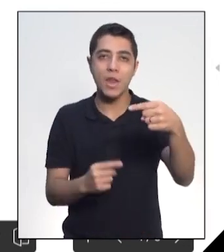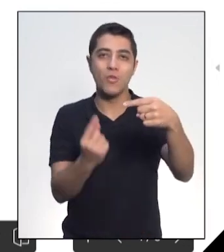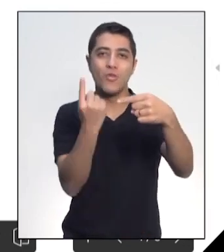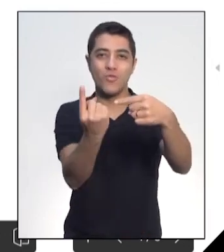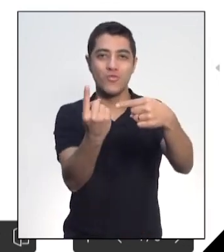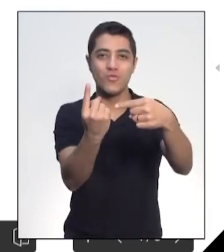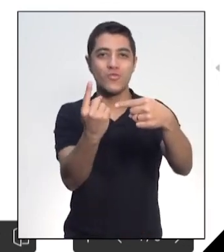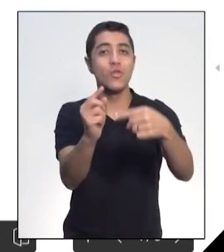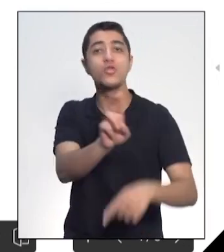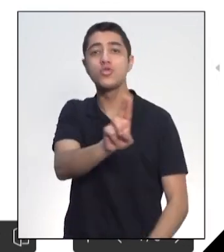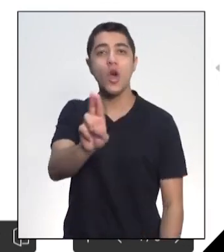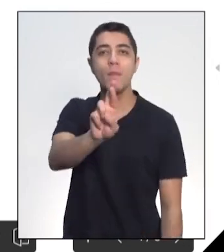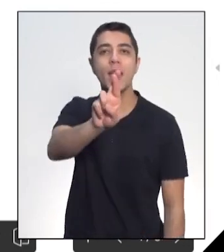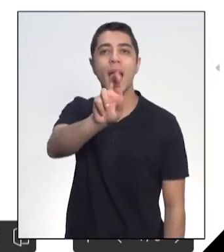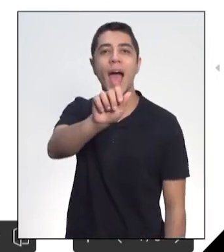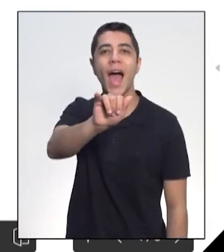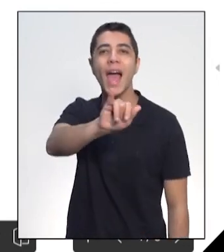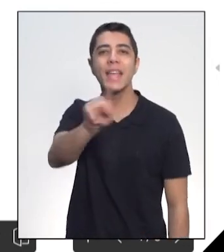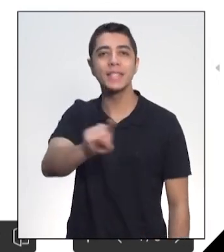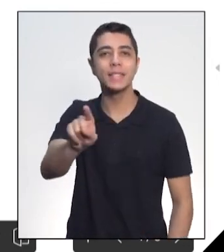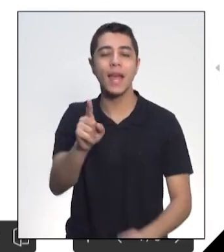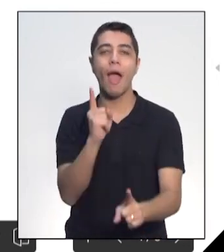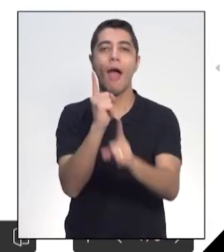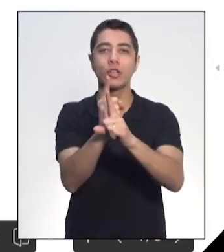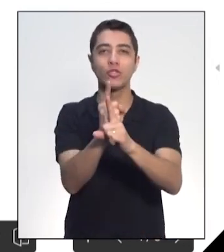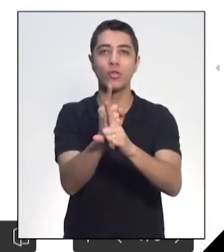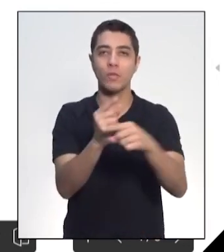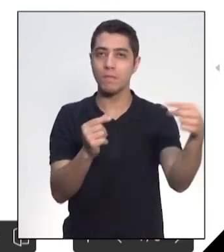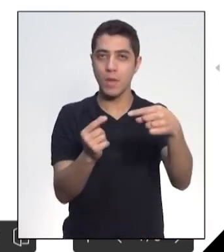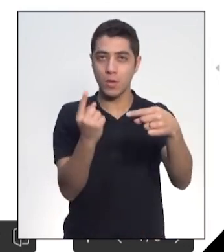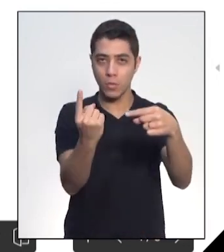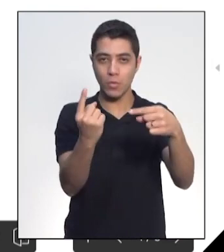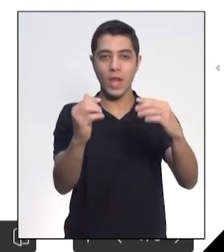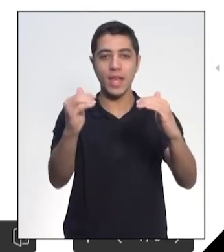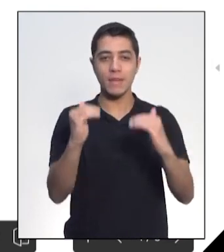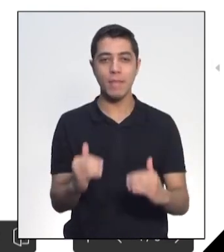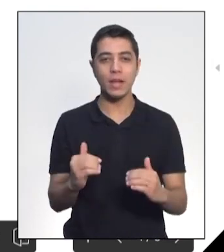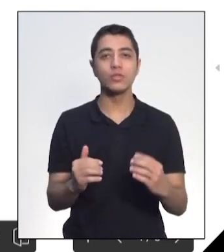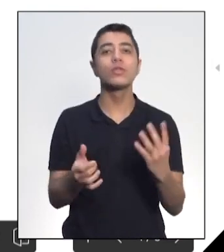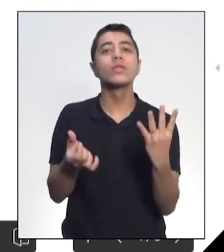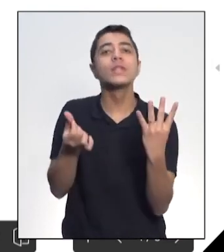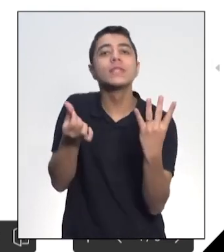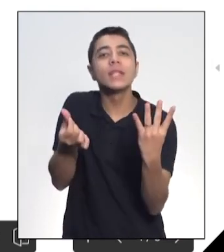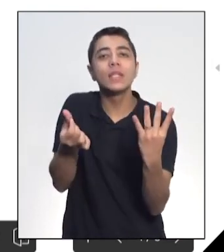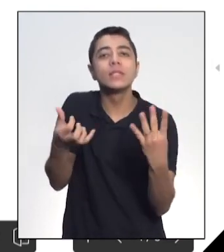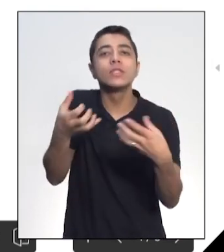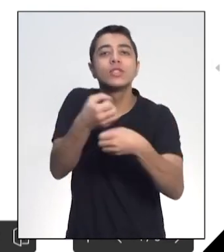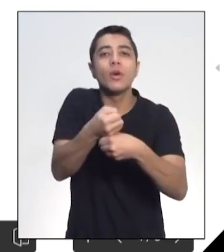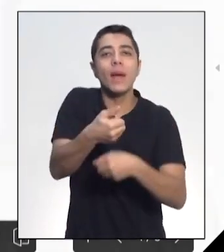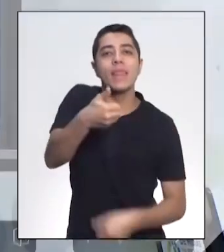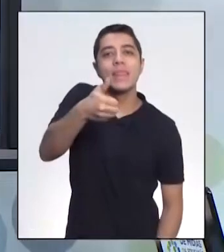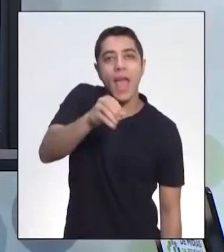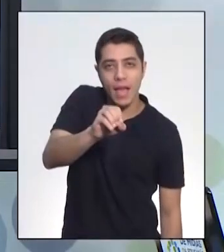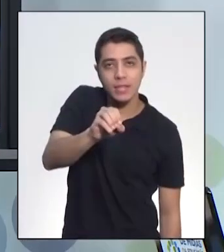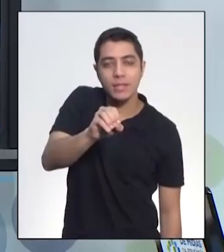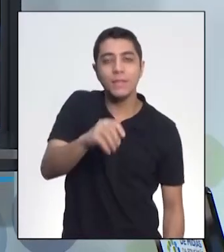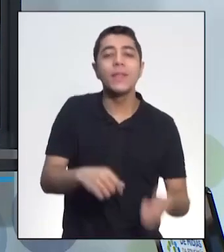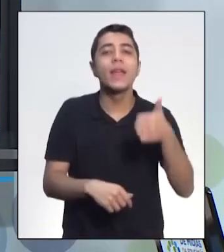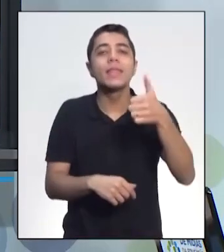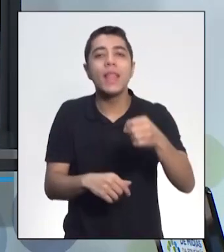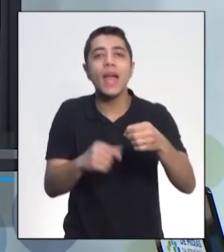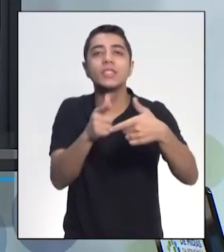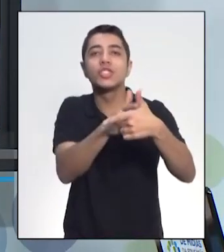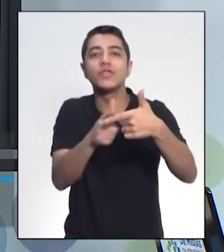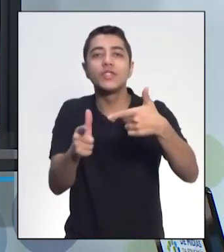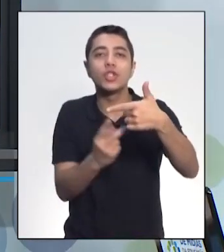mais 6, 10. 10 dividido por 2, 5. Olha, a outra raiz era o 5. Legal, professora.